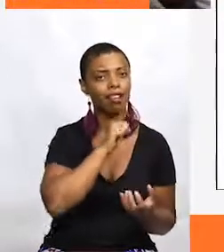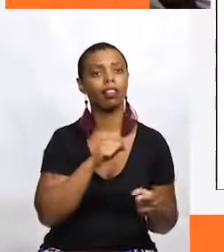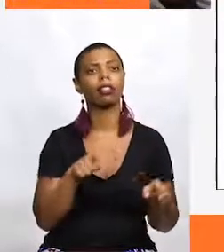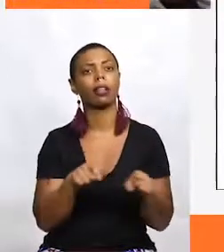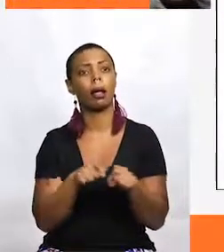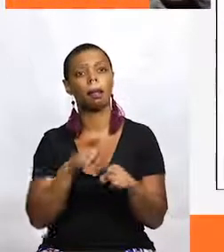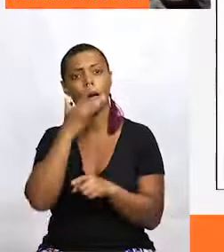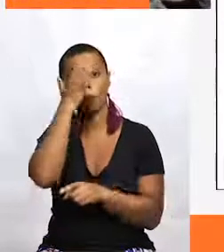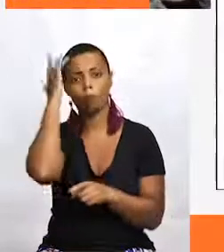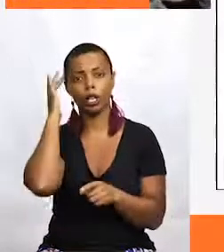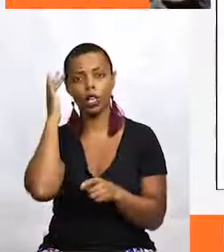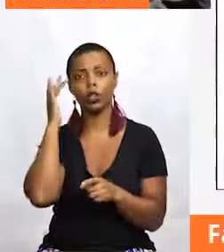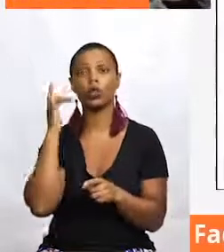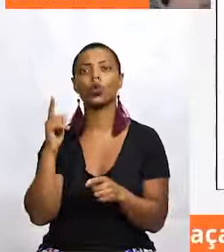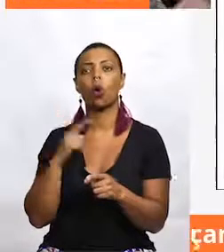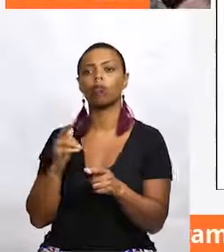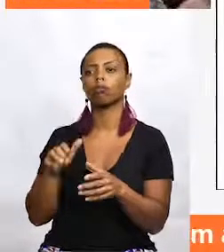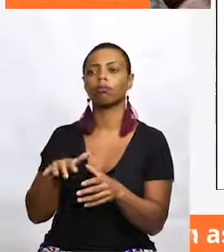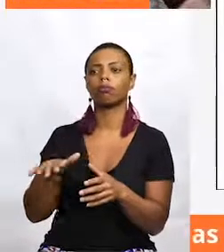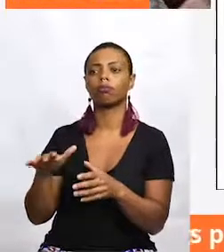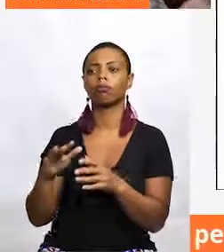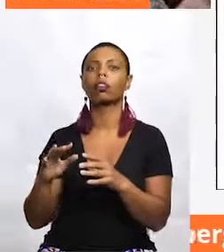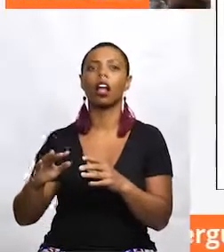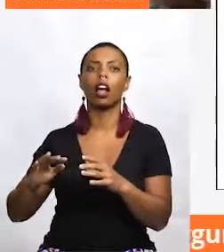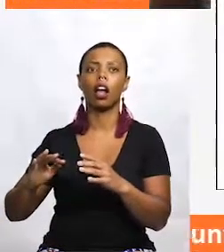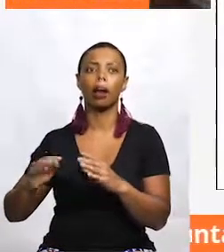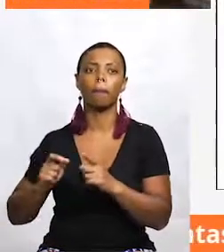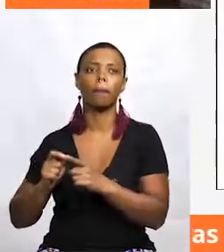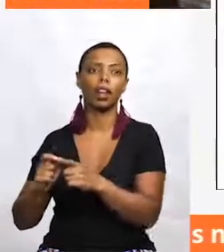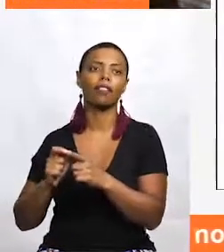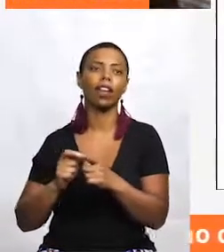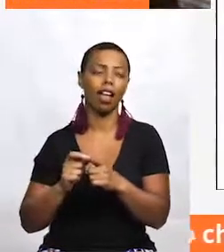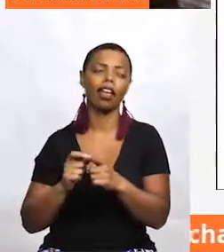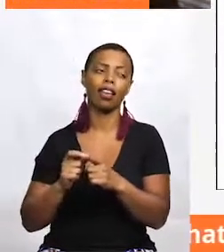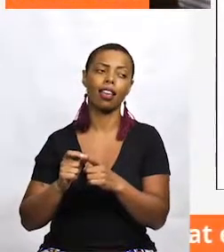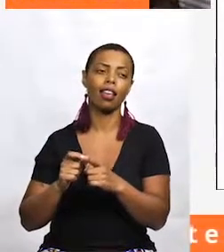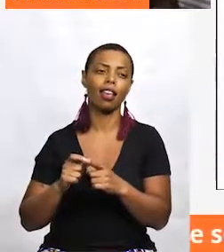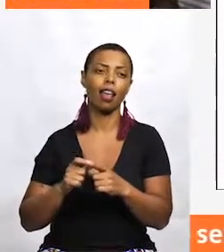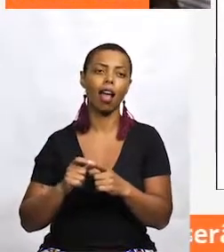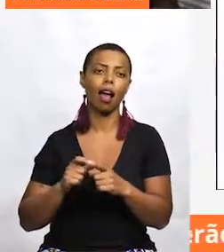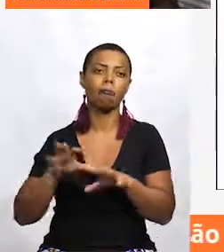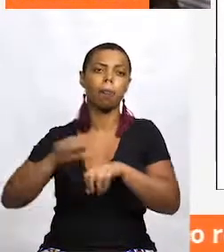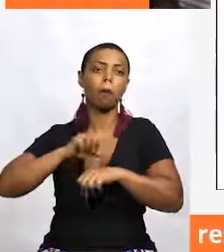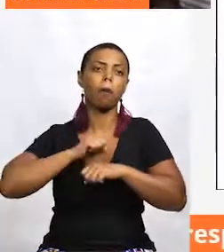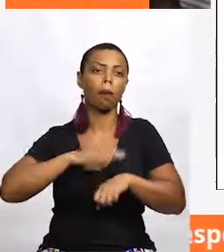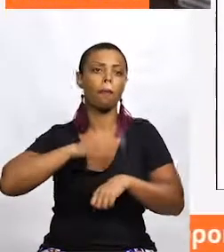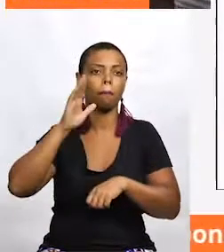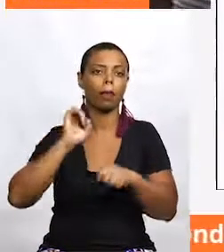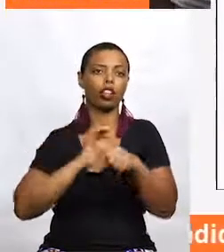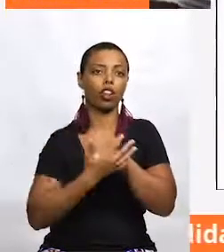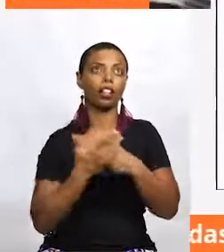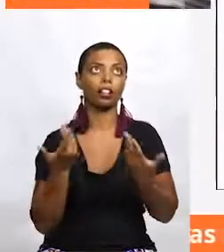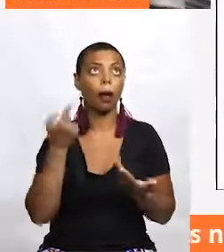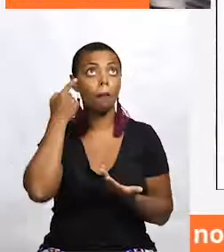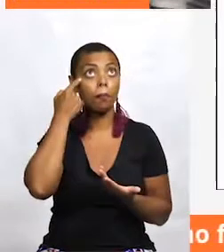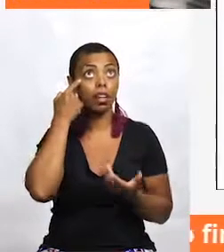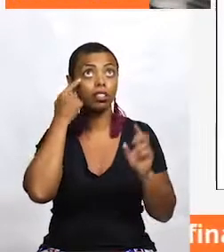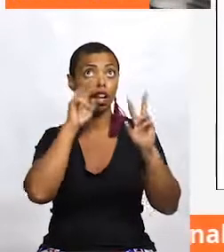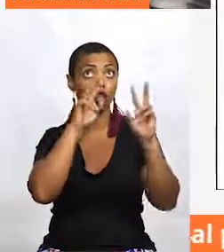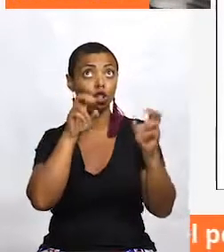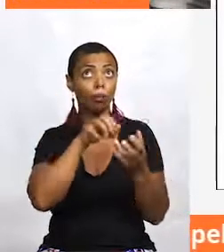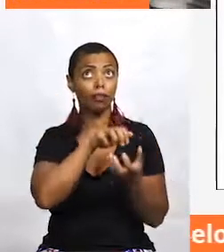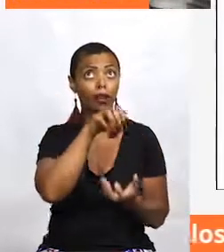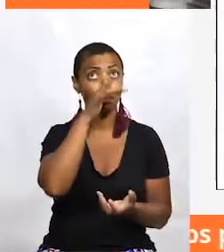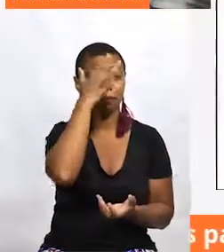comorbidades eram as mais acometidas. Então, né, pensando no envelhecimento da população negra, seria esse grupo social o